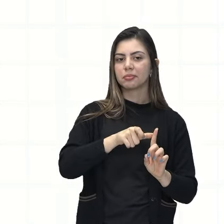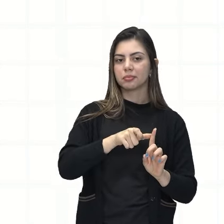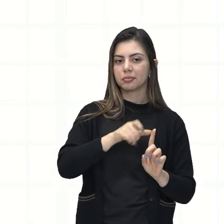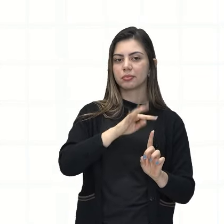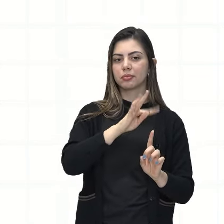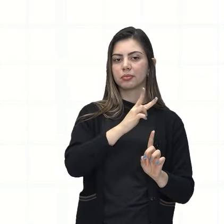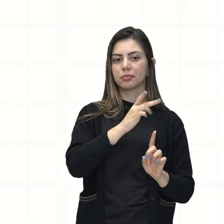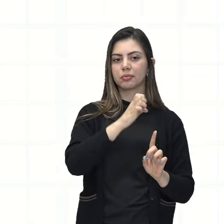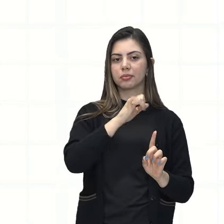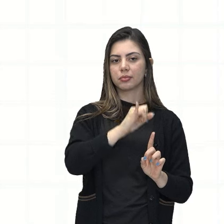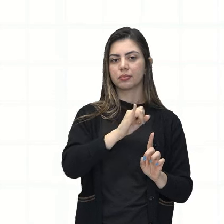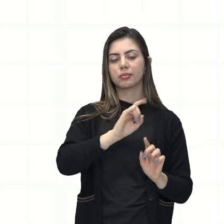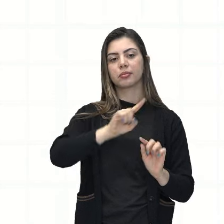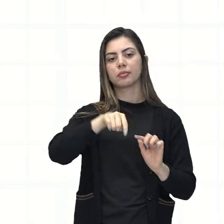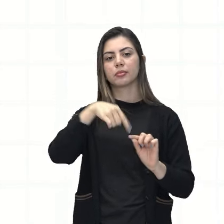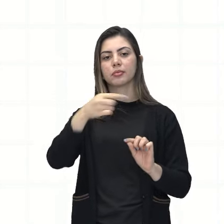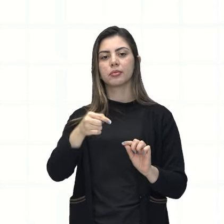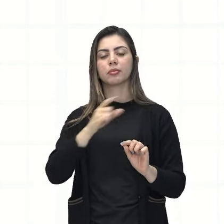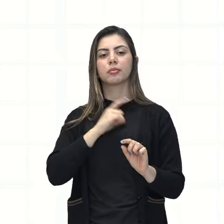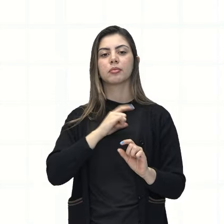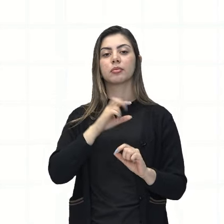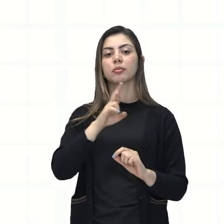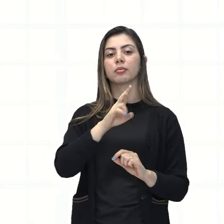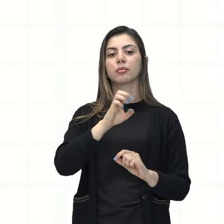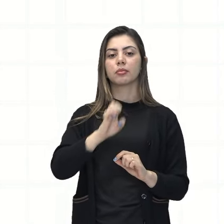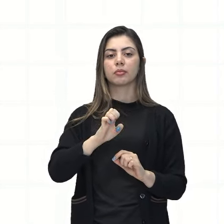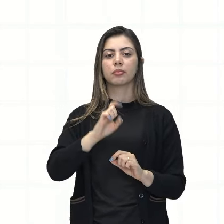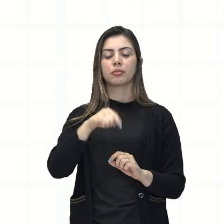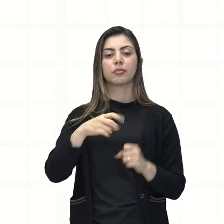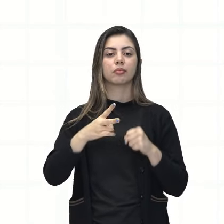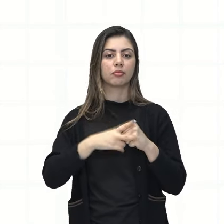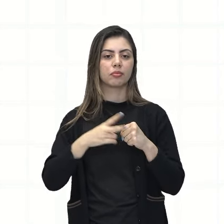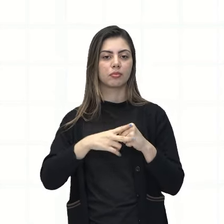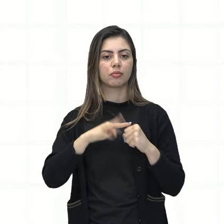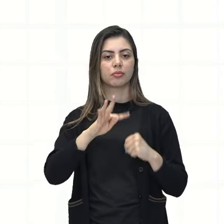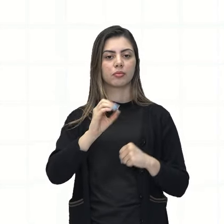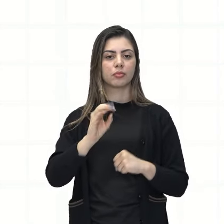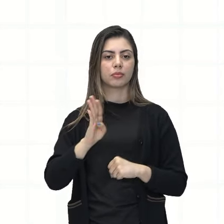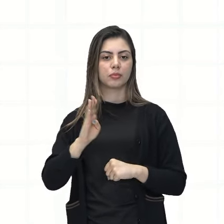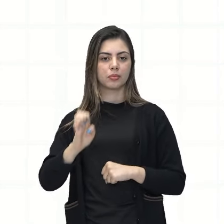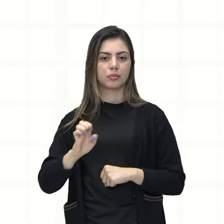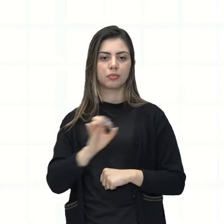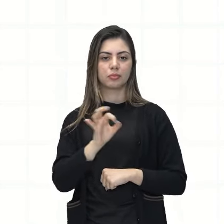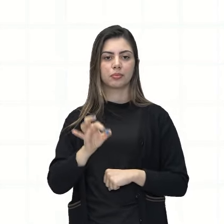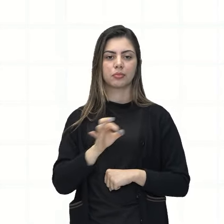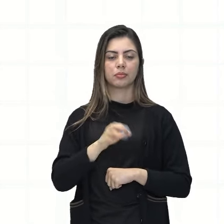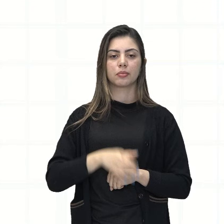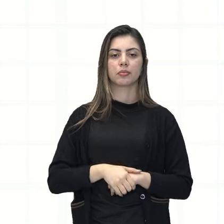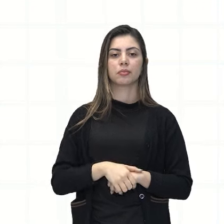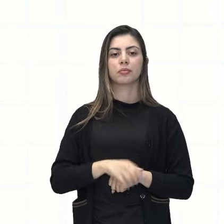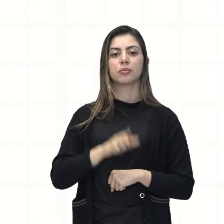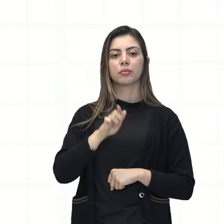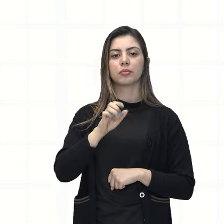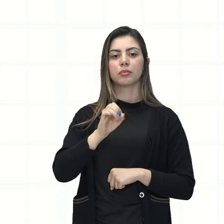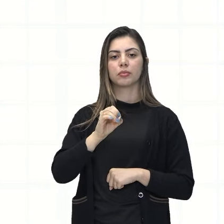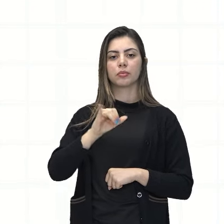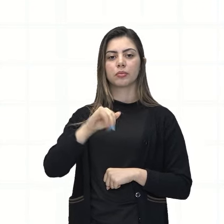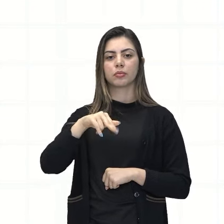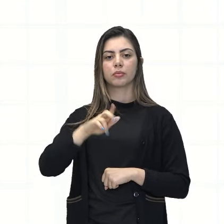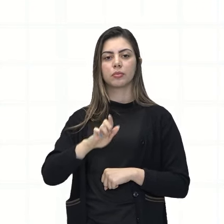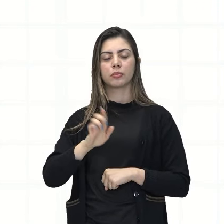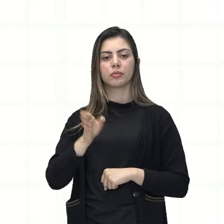sujeito. Essa contração aqui é o verbo to be, tudo bem? O going to está aqui